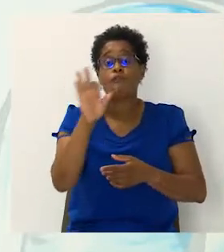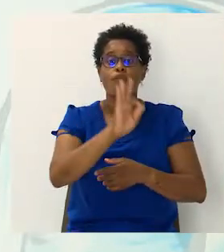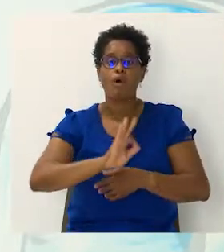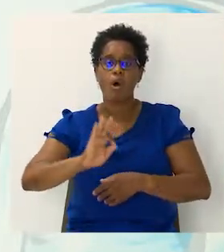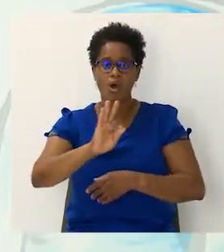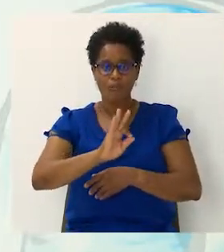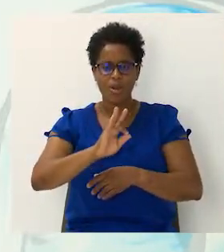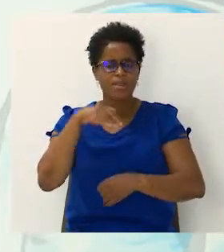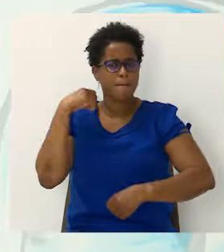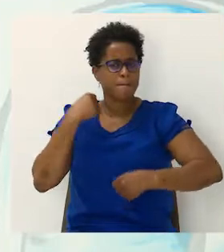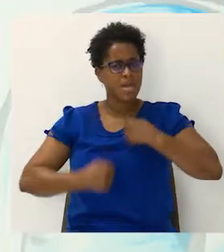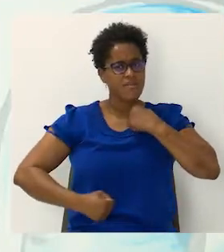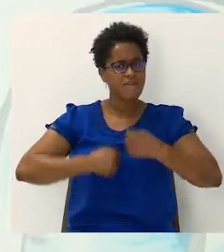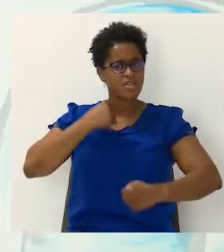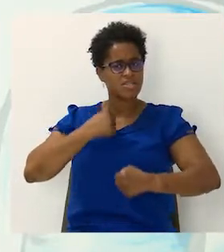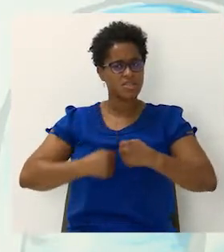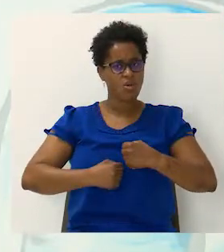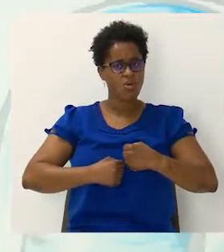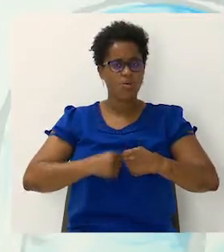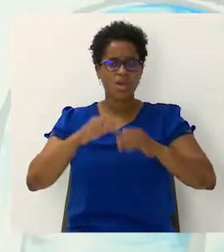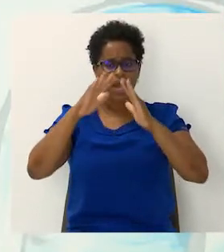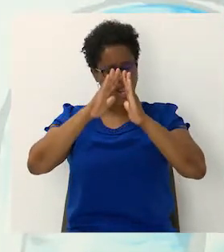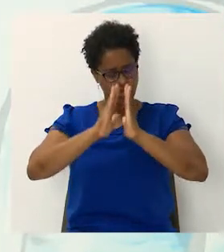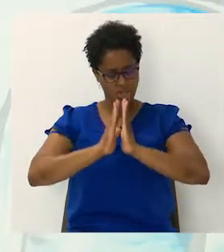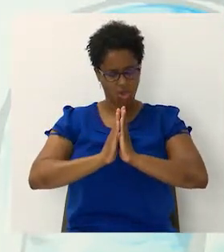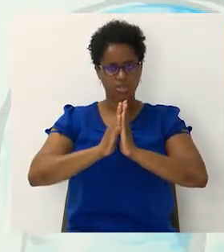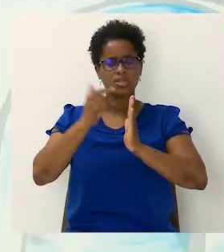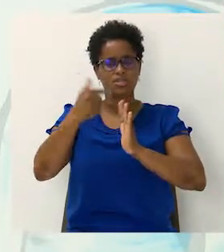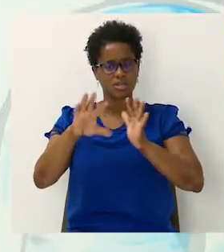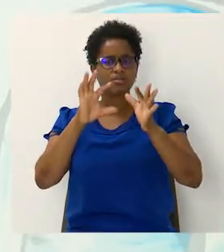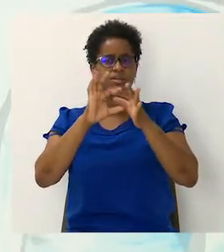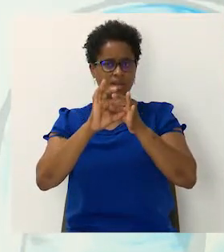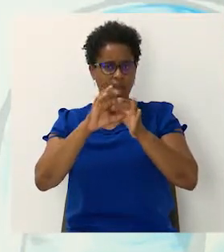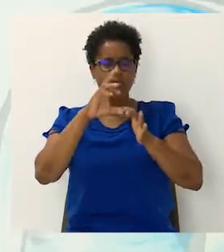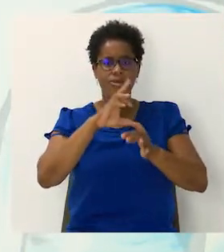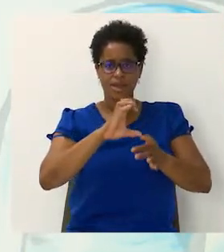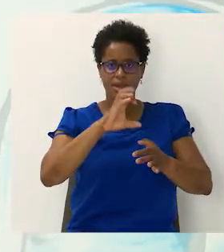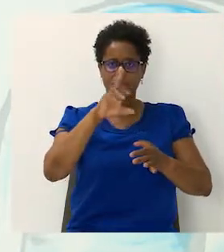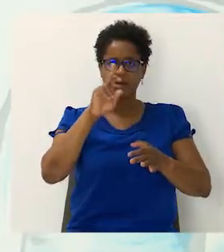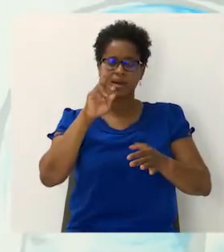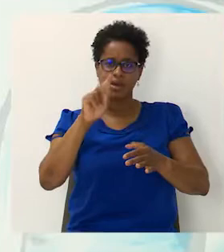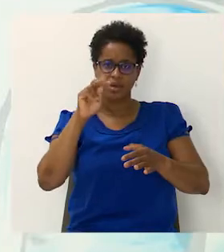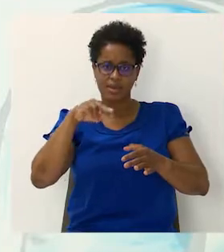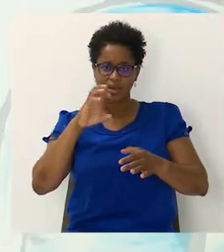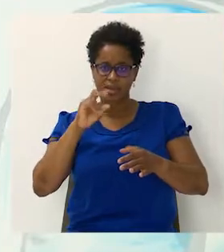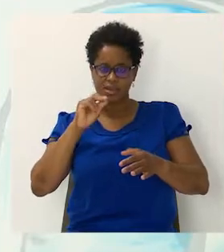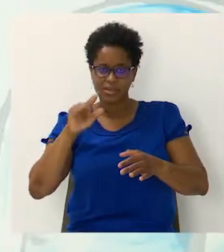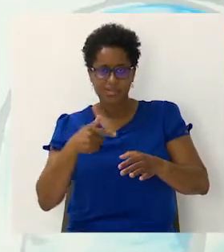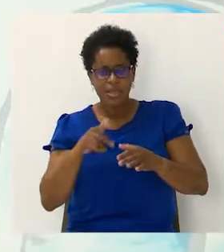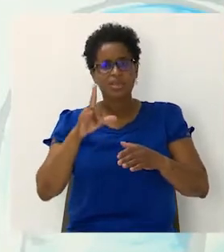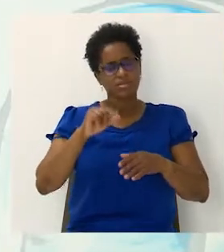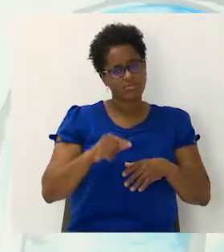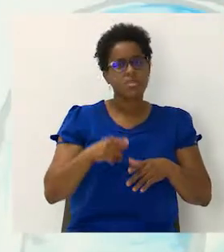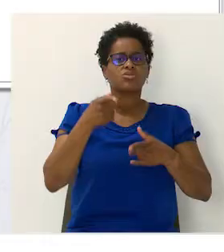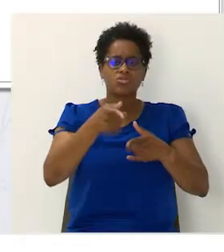de manifestação religiosa que tem a ver com a crença em certas divindades. Nesse